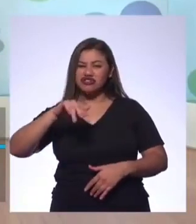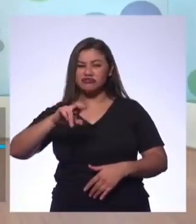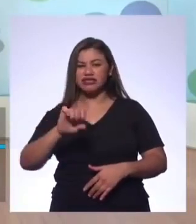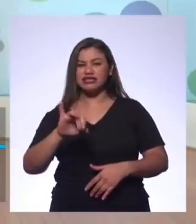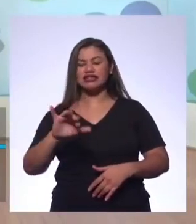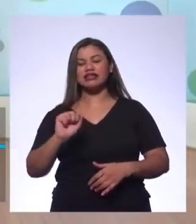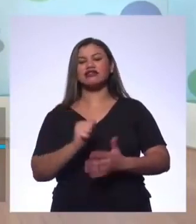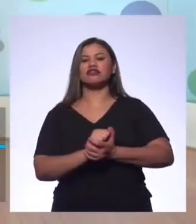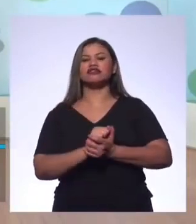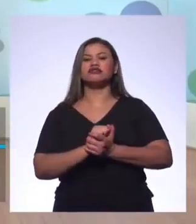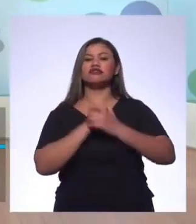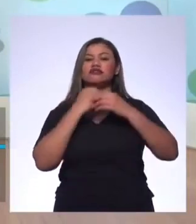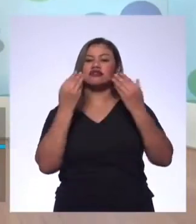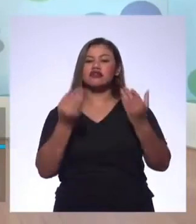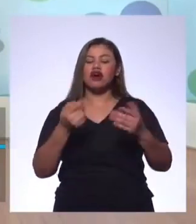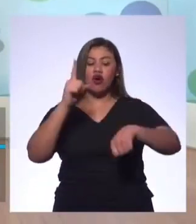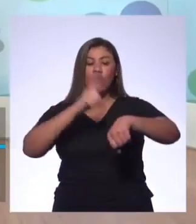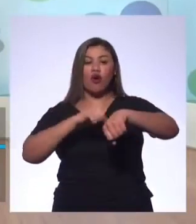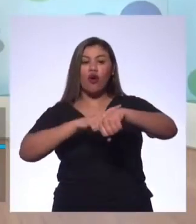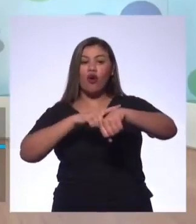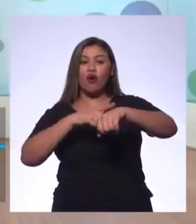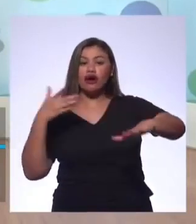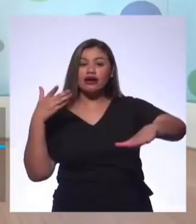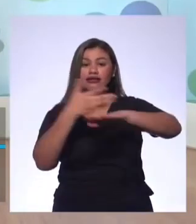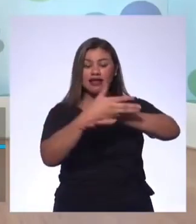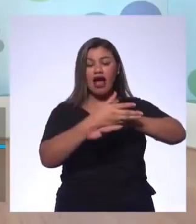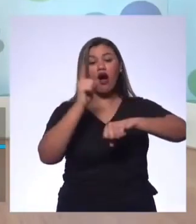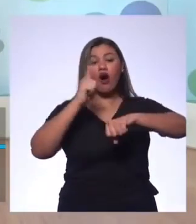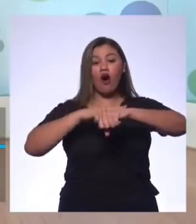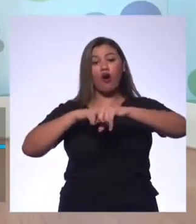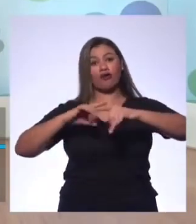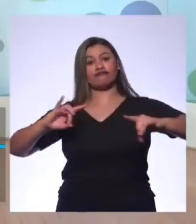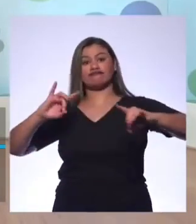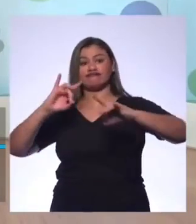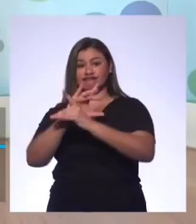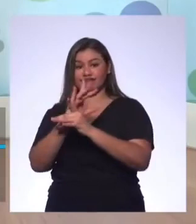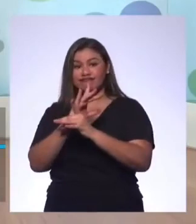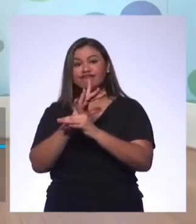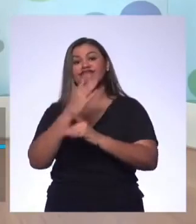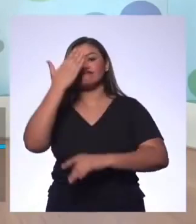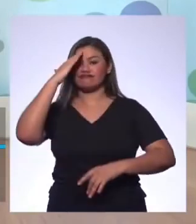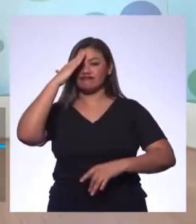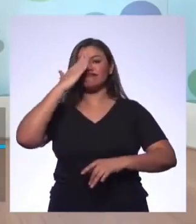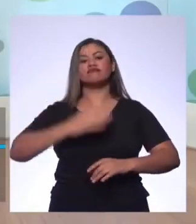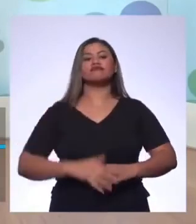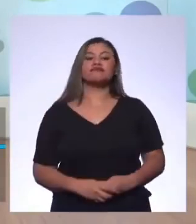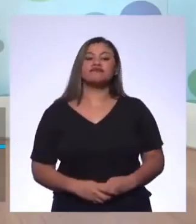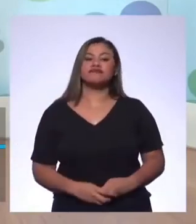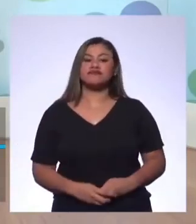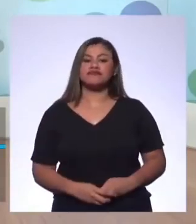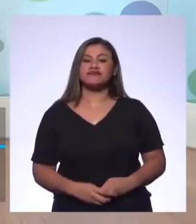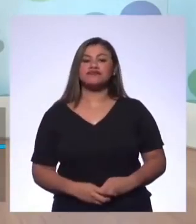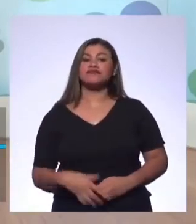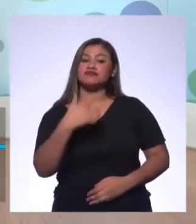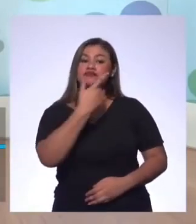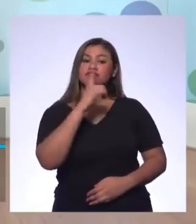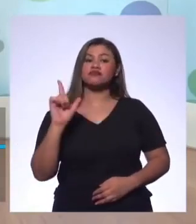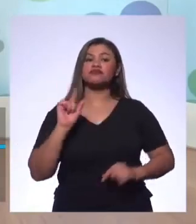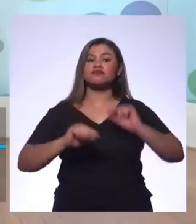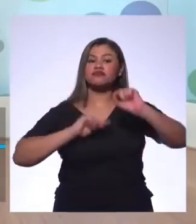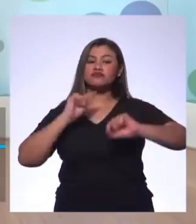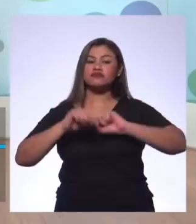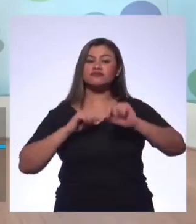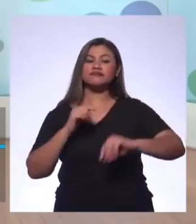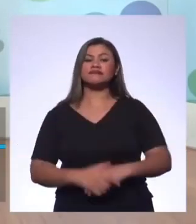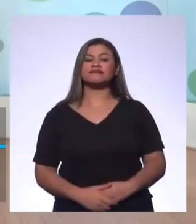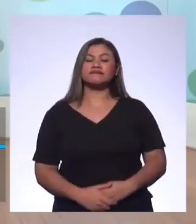colocou horário de entrada e horário de saída. É Também, verdade. muito bom. Que mais?